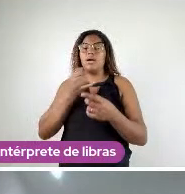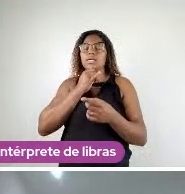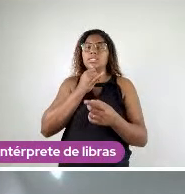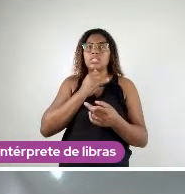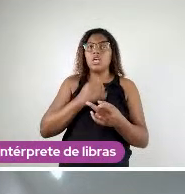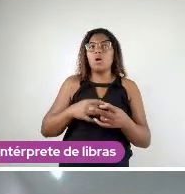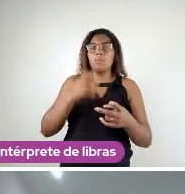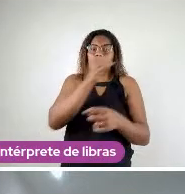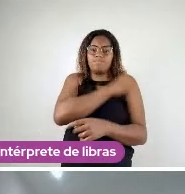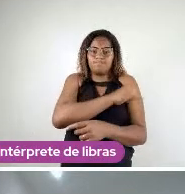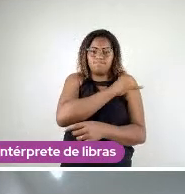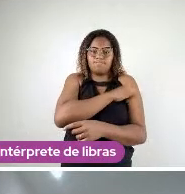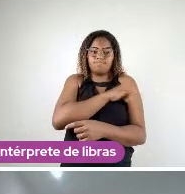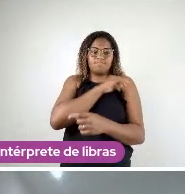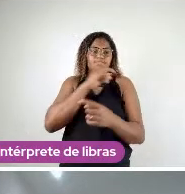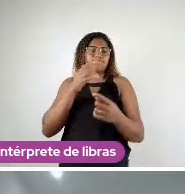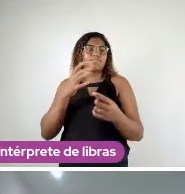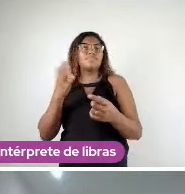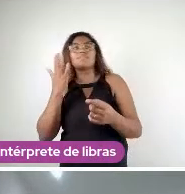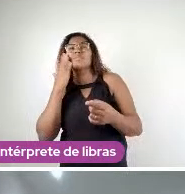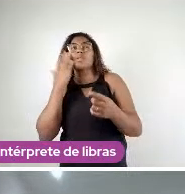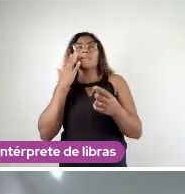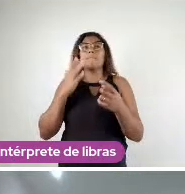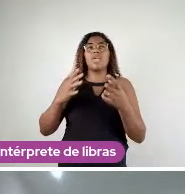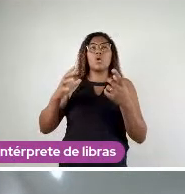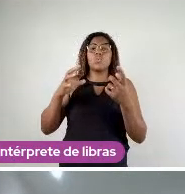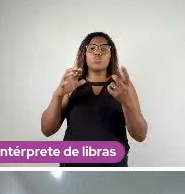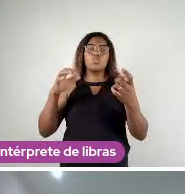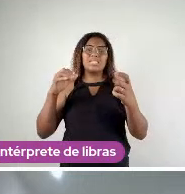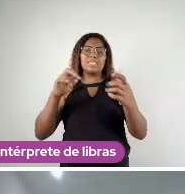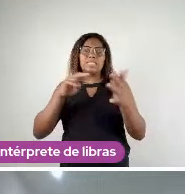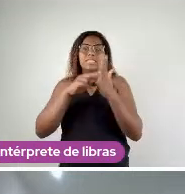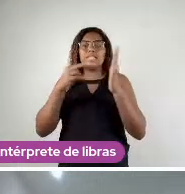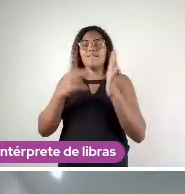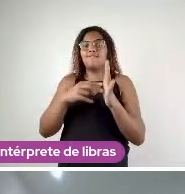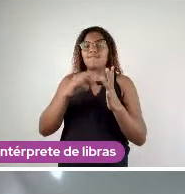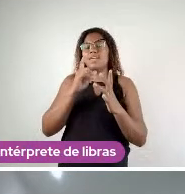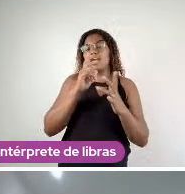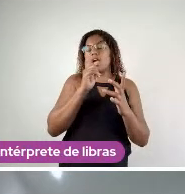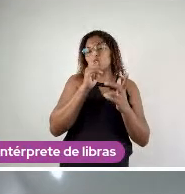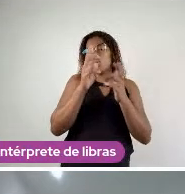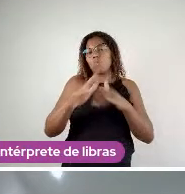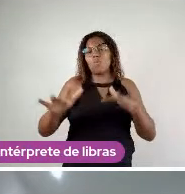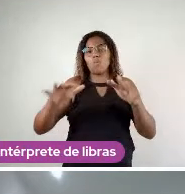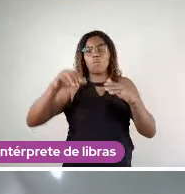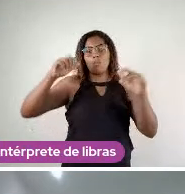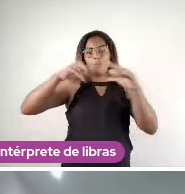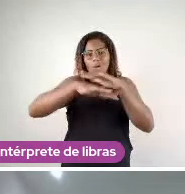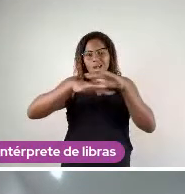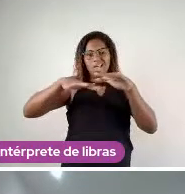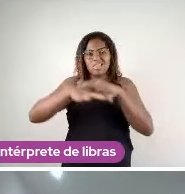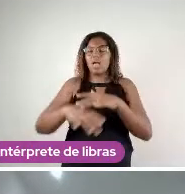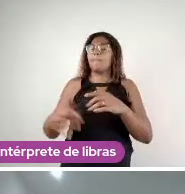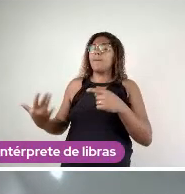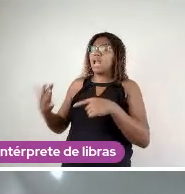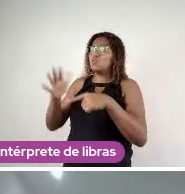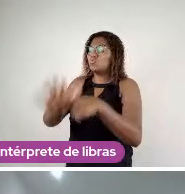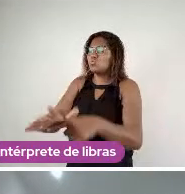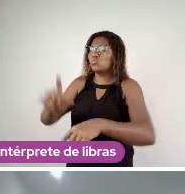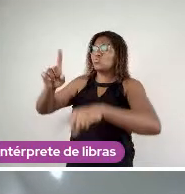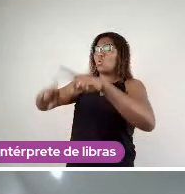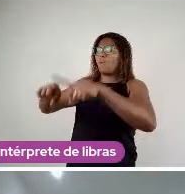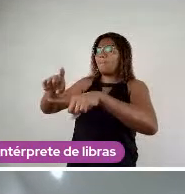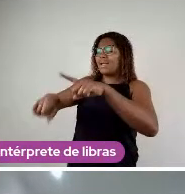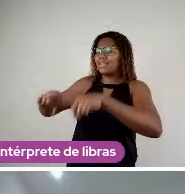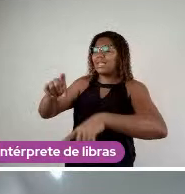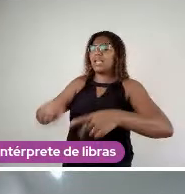Guia de Identificação Simplificado das Raias da Guanabara, o núcleo colaborou com a revisão do material, sugestão de novas